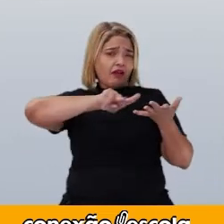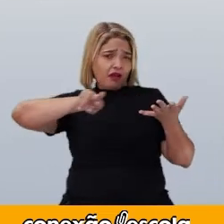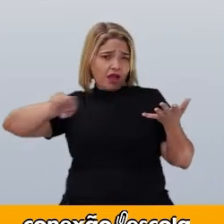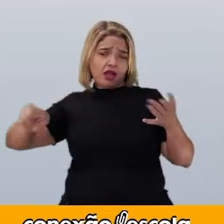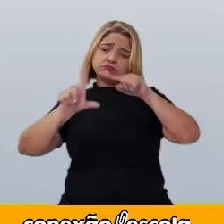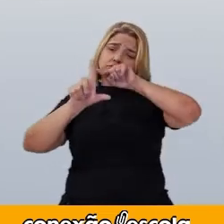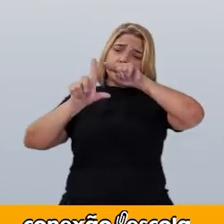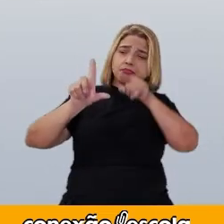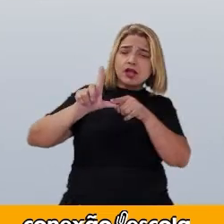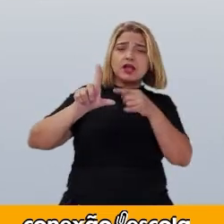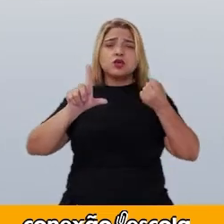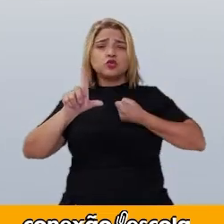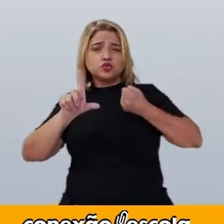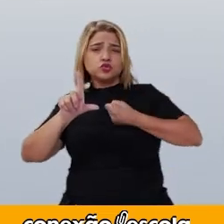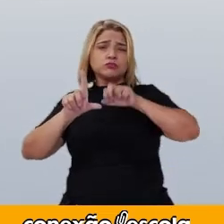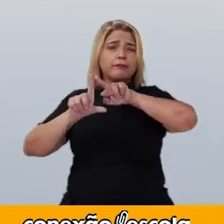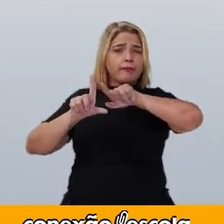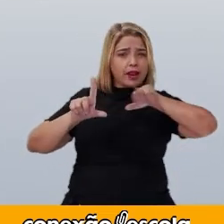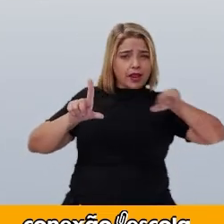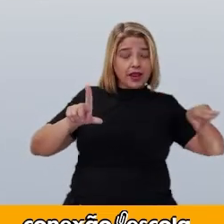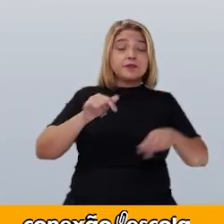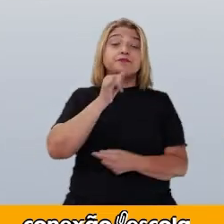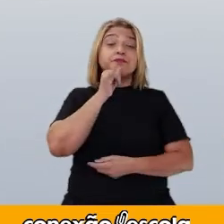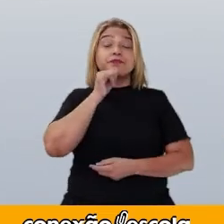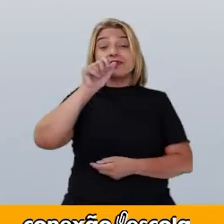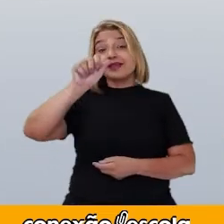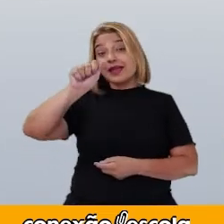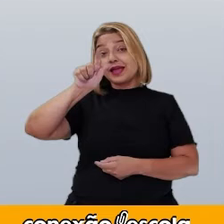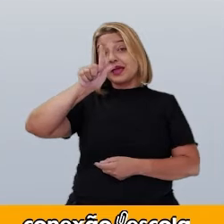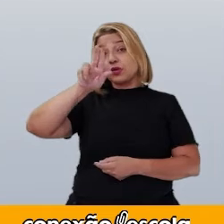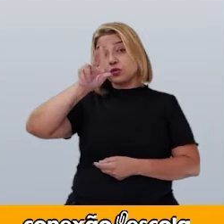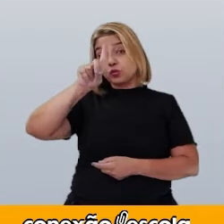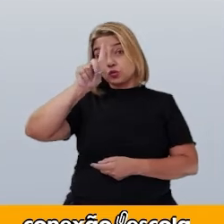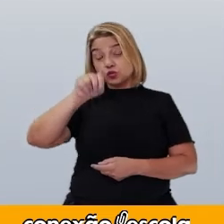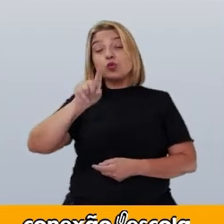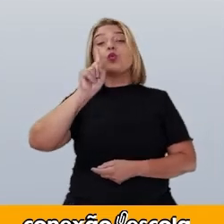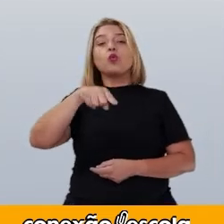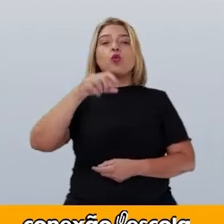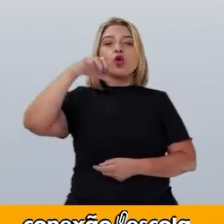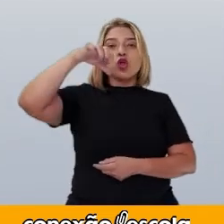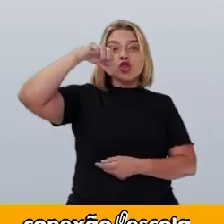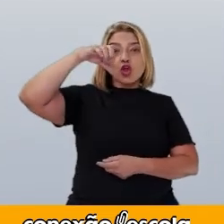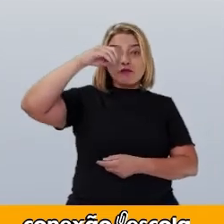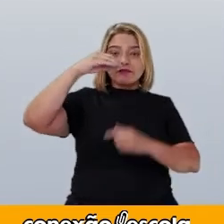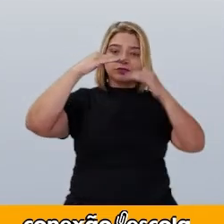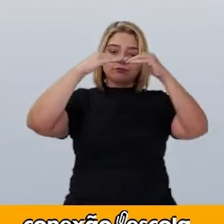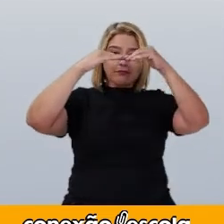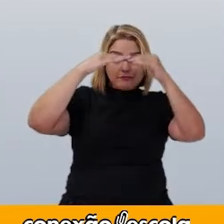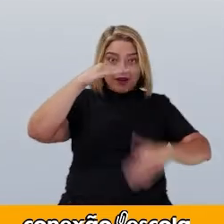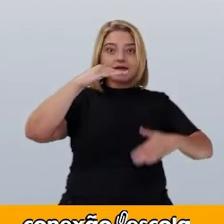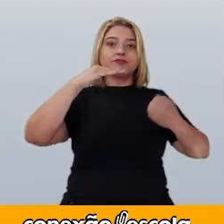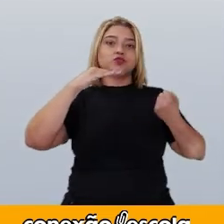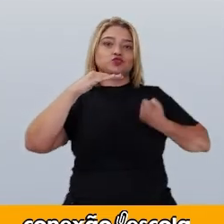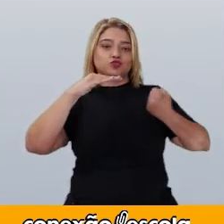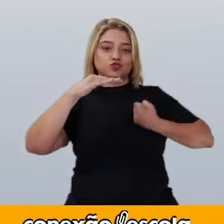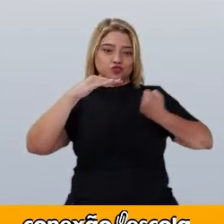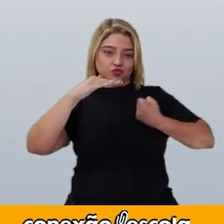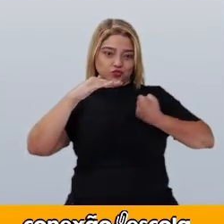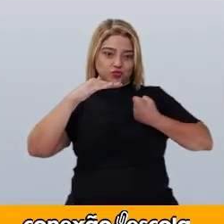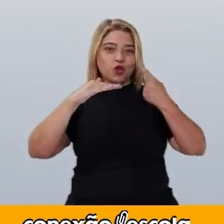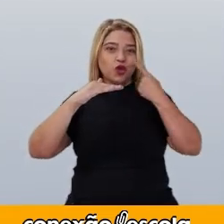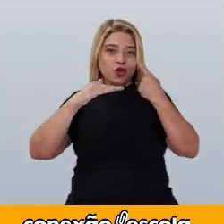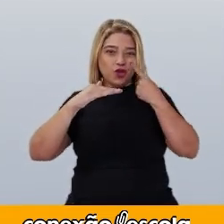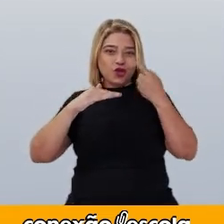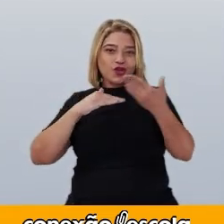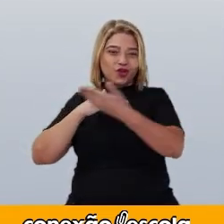Por exemplo, o ângulo agudo tem a medida menor que 90 graus, como você está